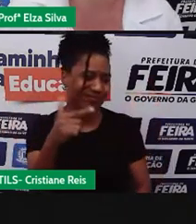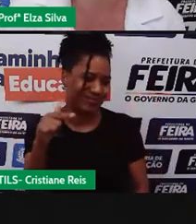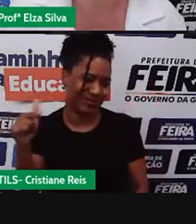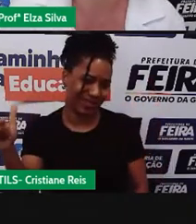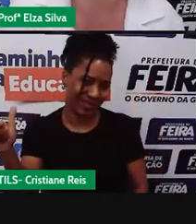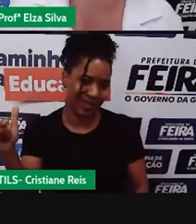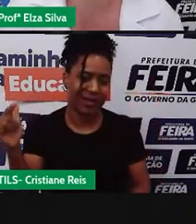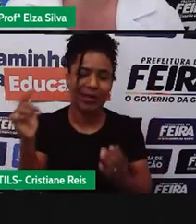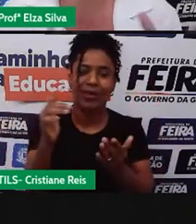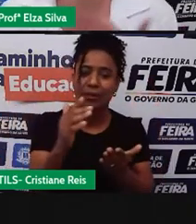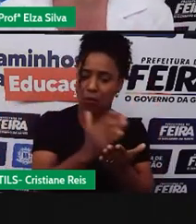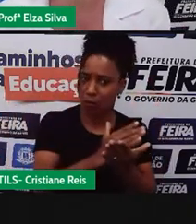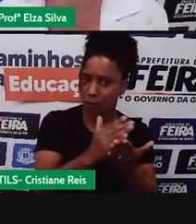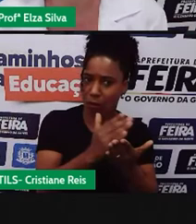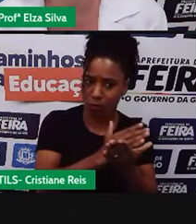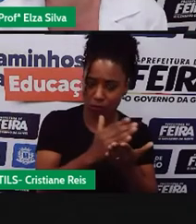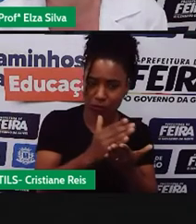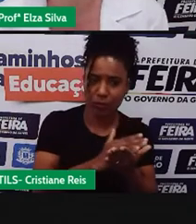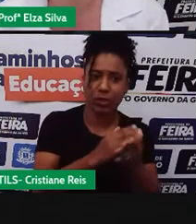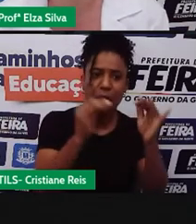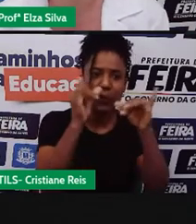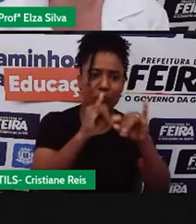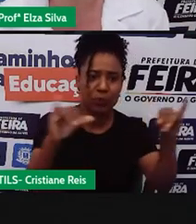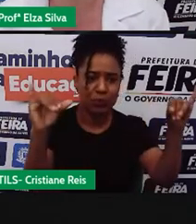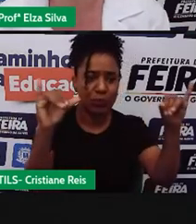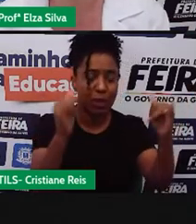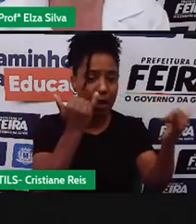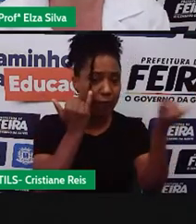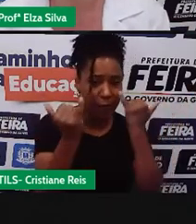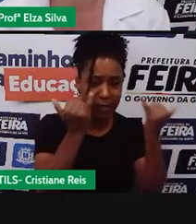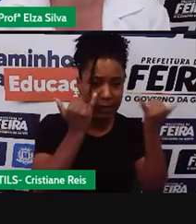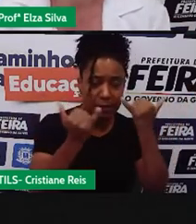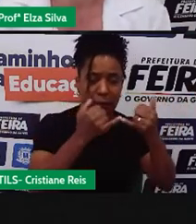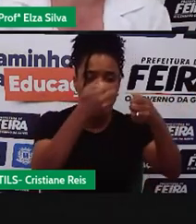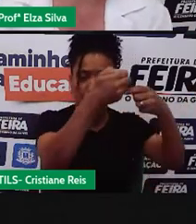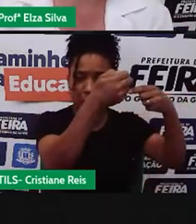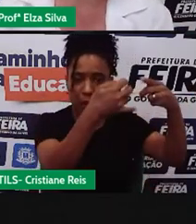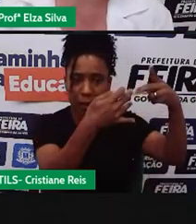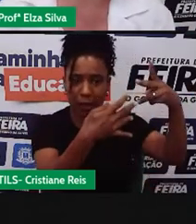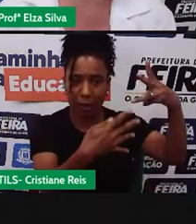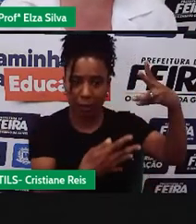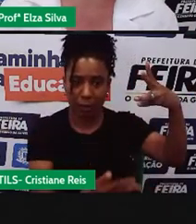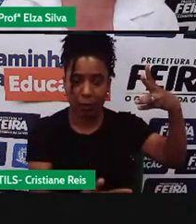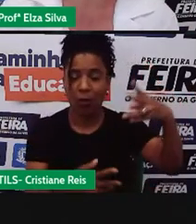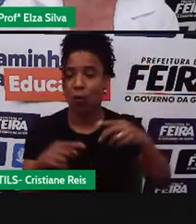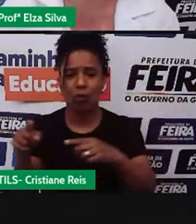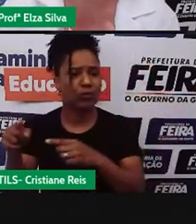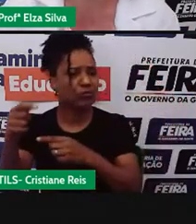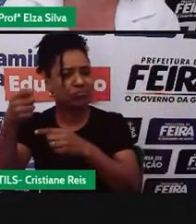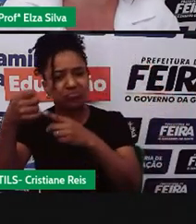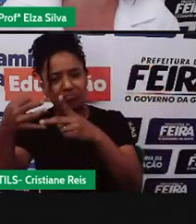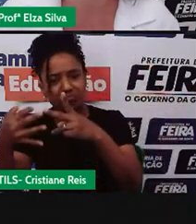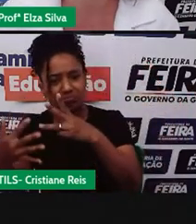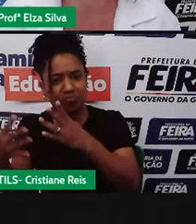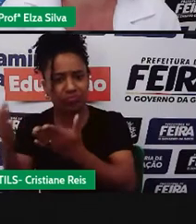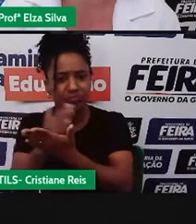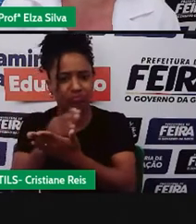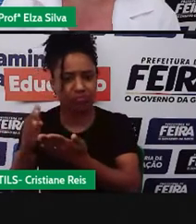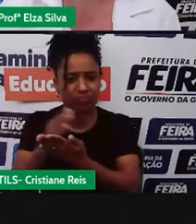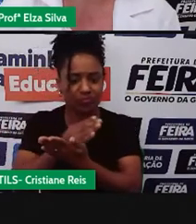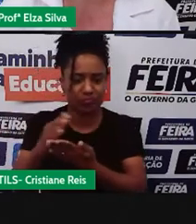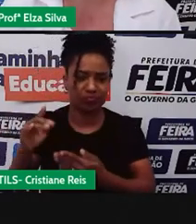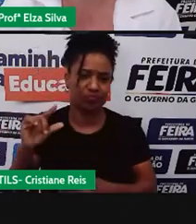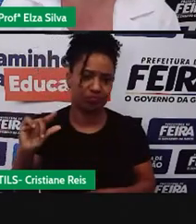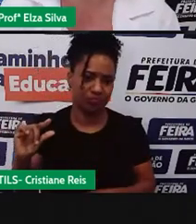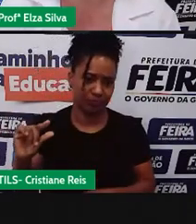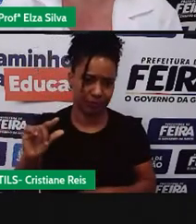trazem mais informações, outros menos informações. Vejam que eles são textos pequenos, e aí a